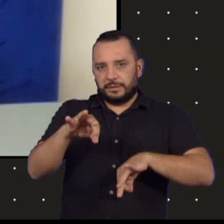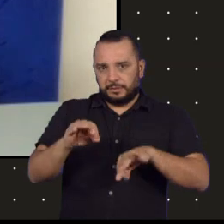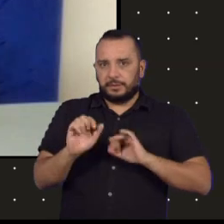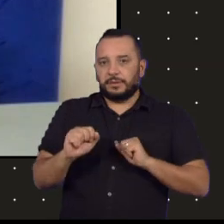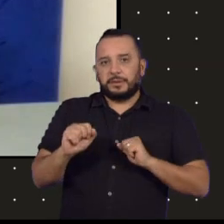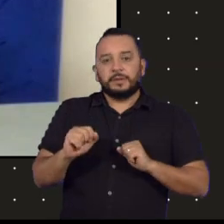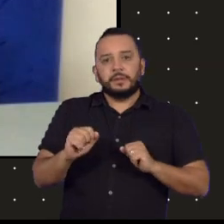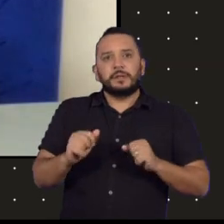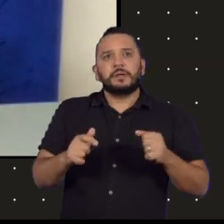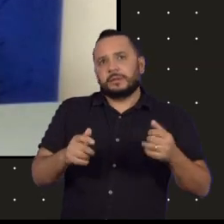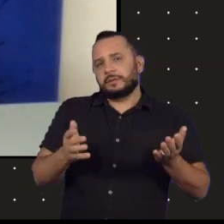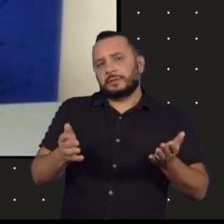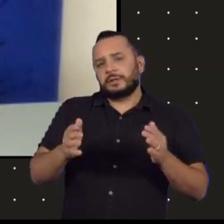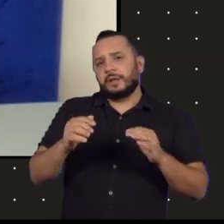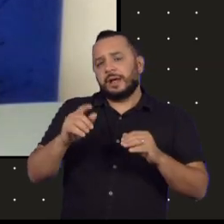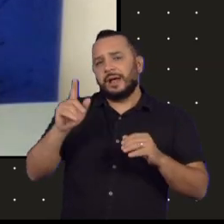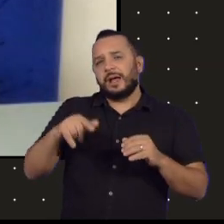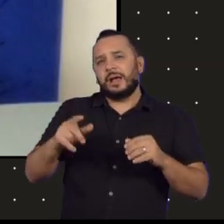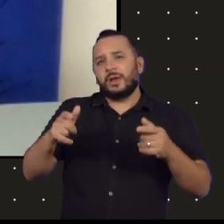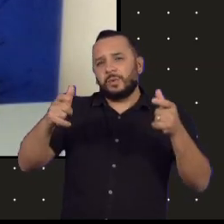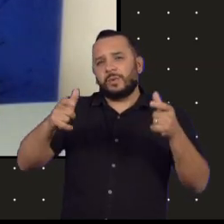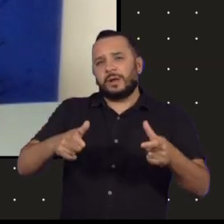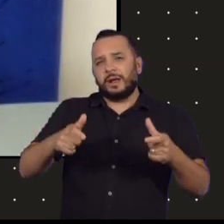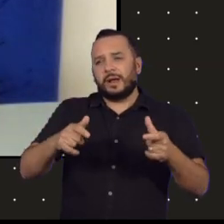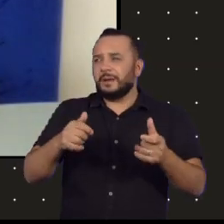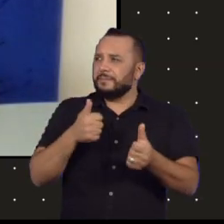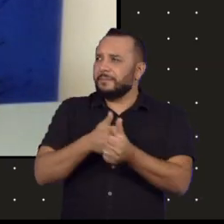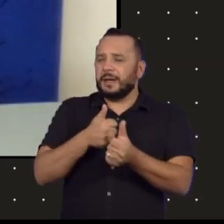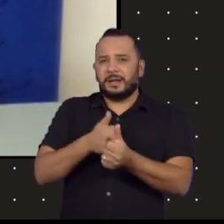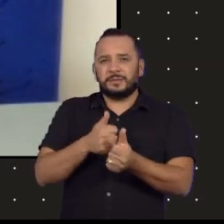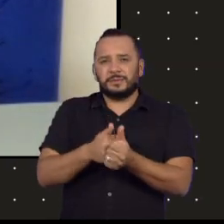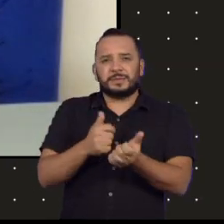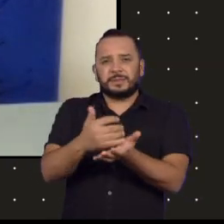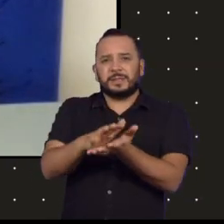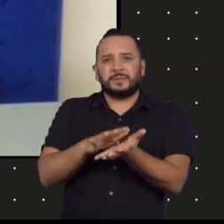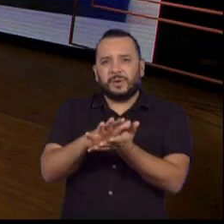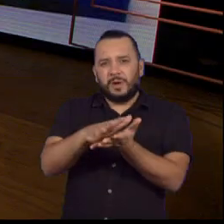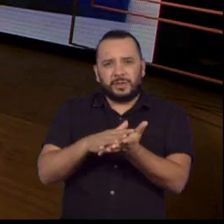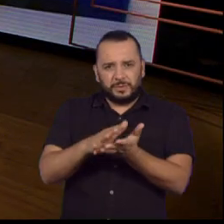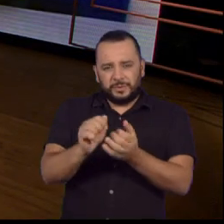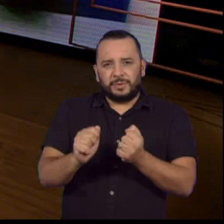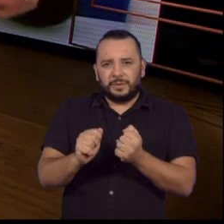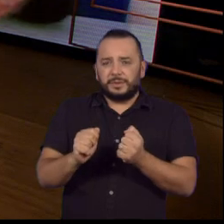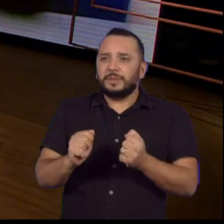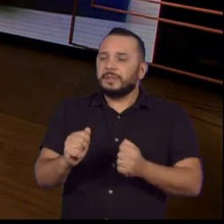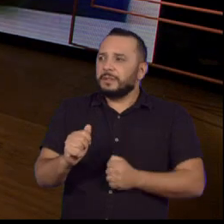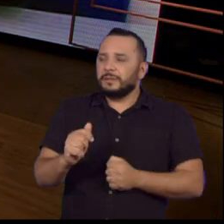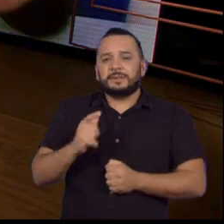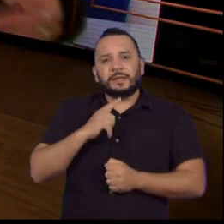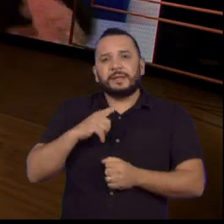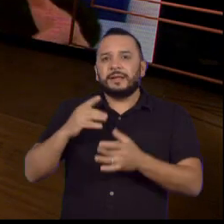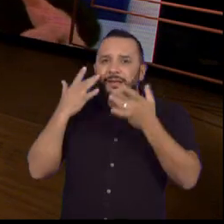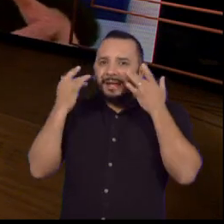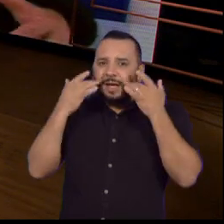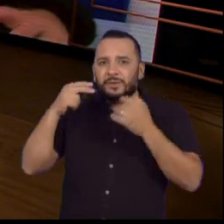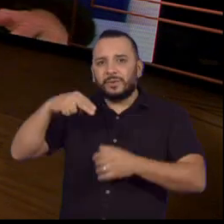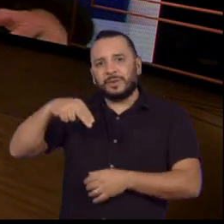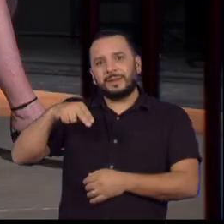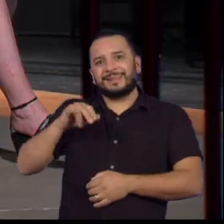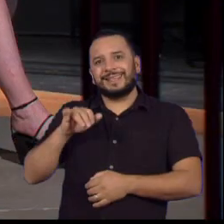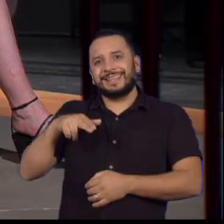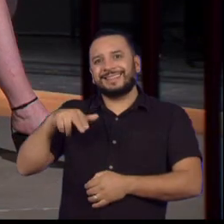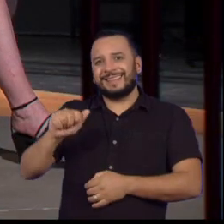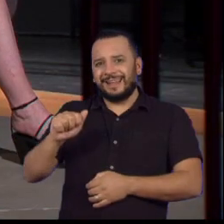aquele mini sambódromo, e um teatro Lina Bobardi, então é uma relação direta com a